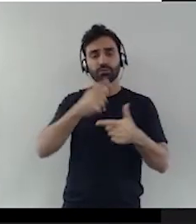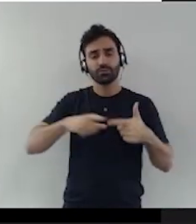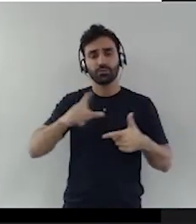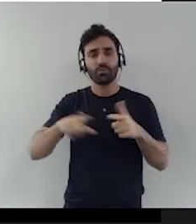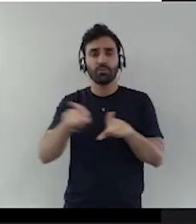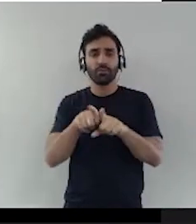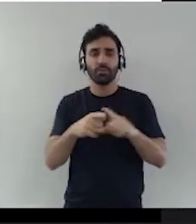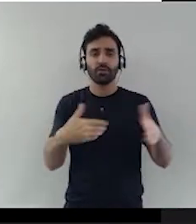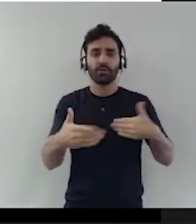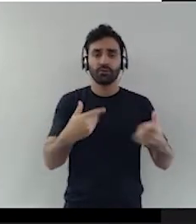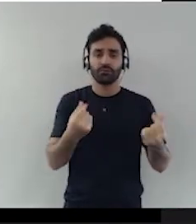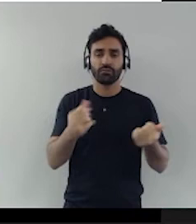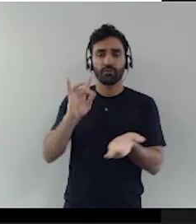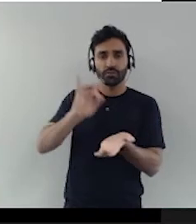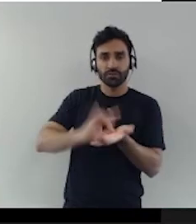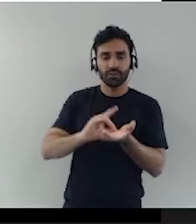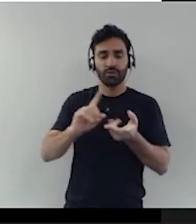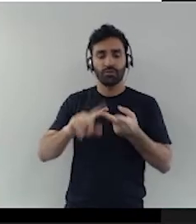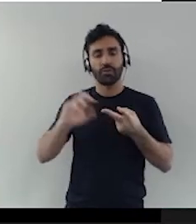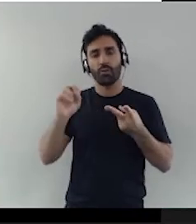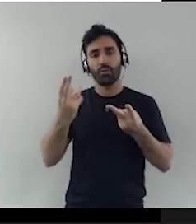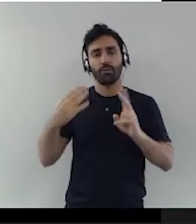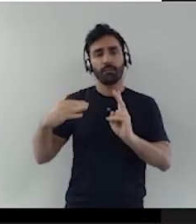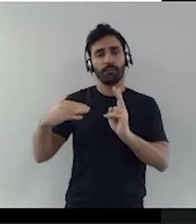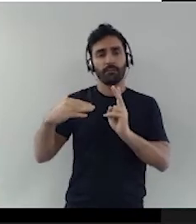original, fluxo de caixa modificado,